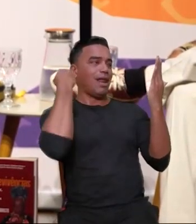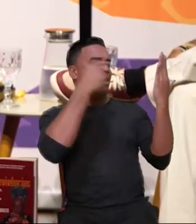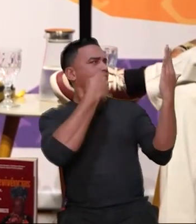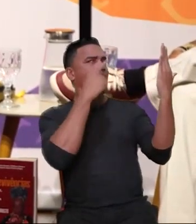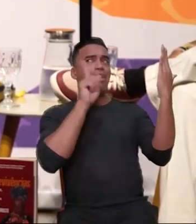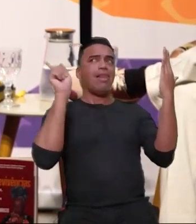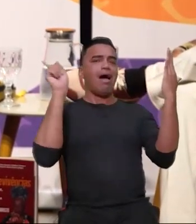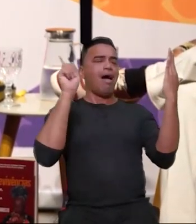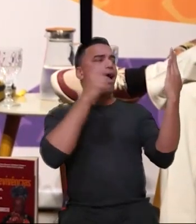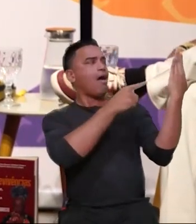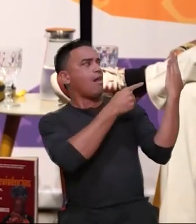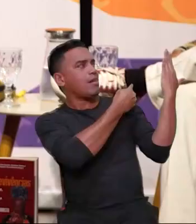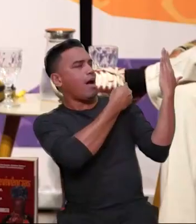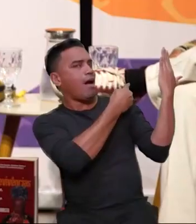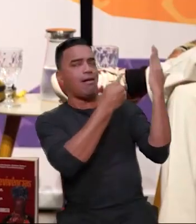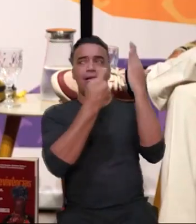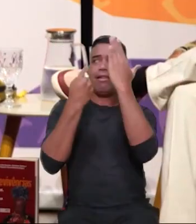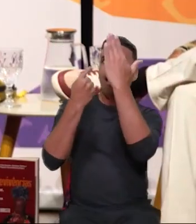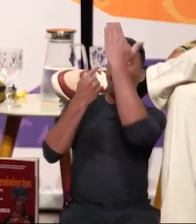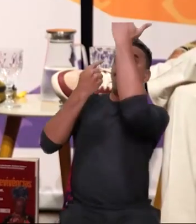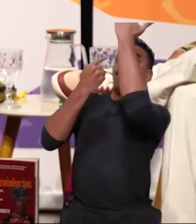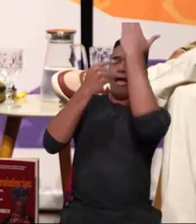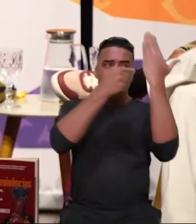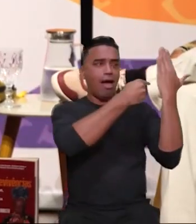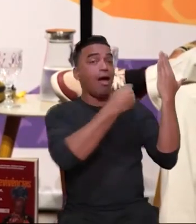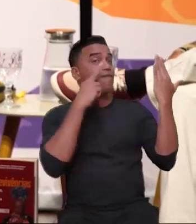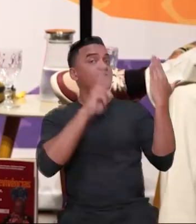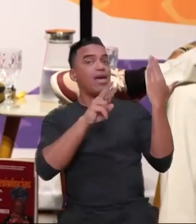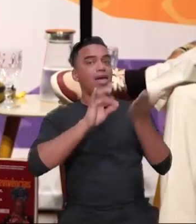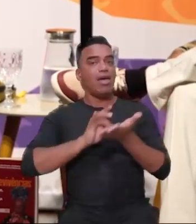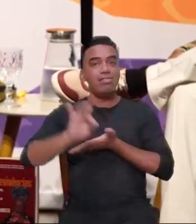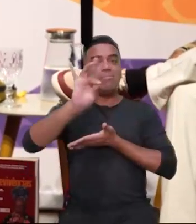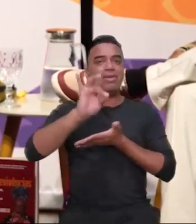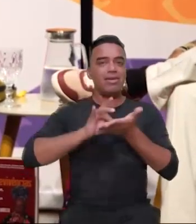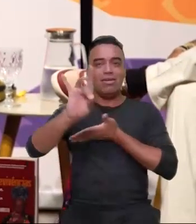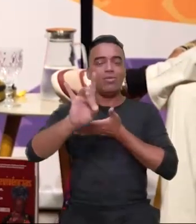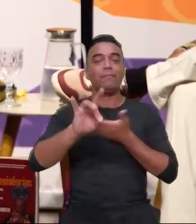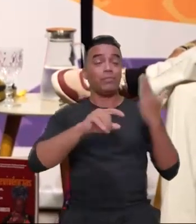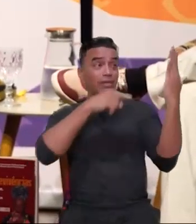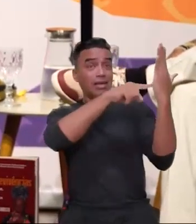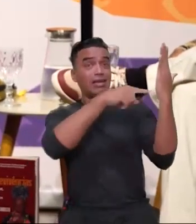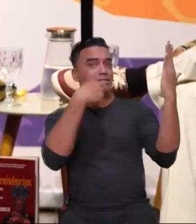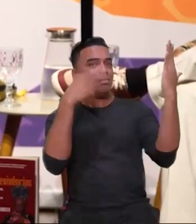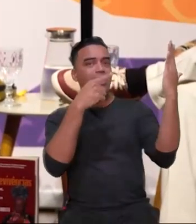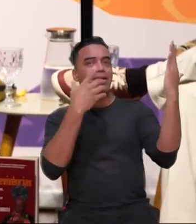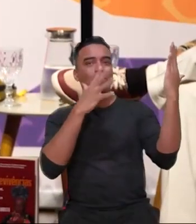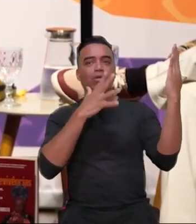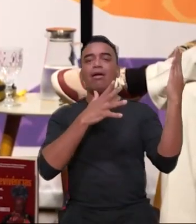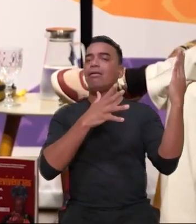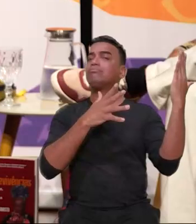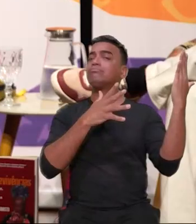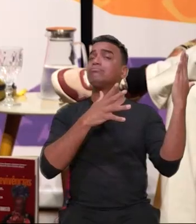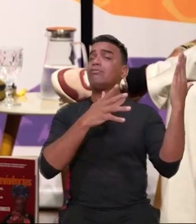E, segundo também uma das narrativas sobre Oxum, esse espelho de Oxum se transforma em arma